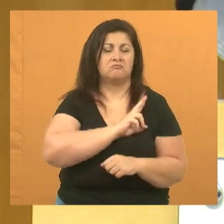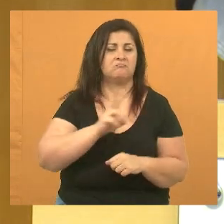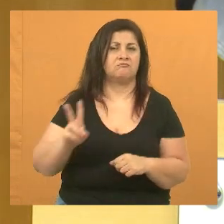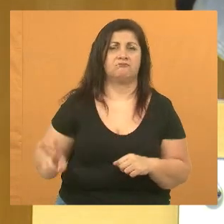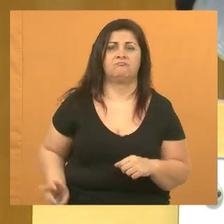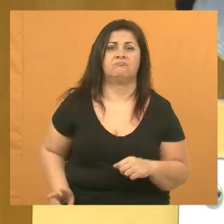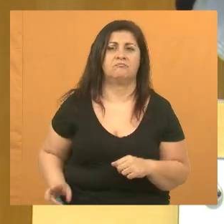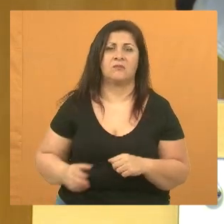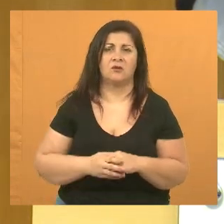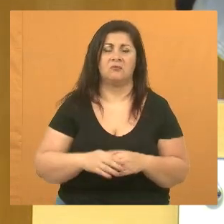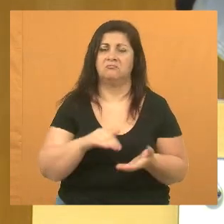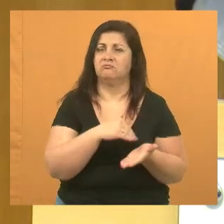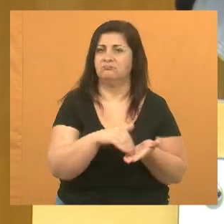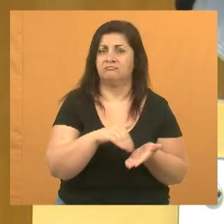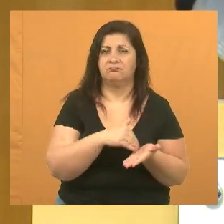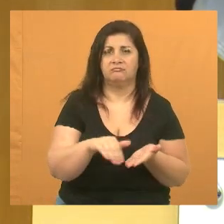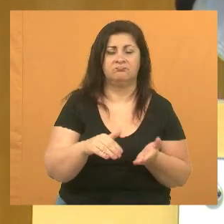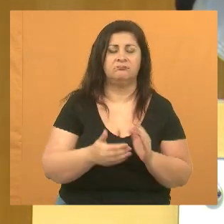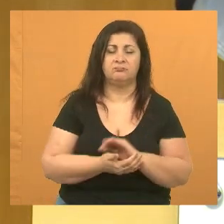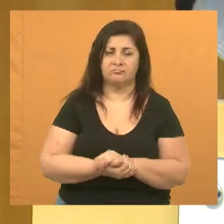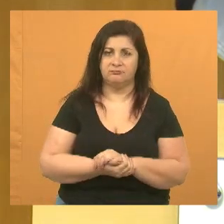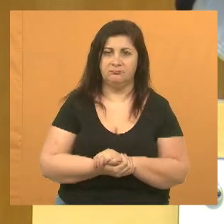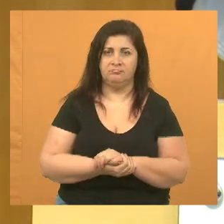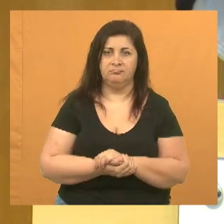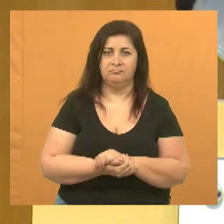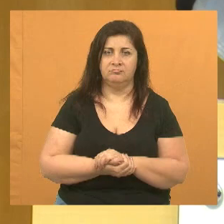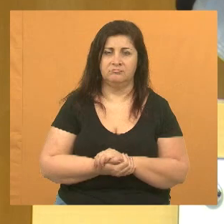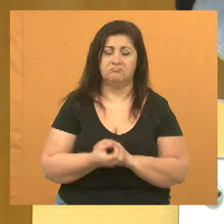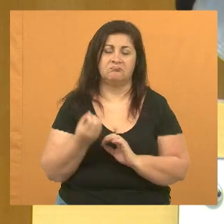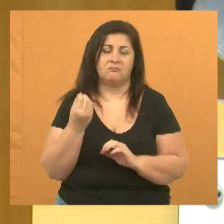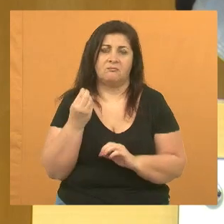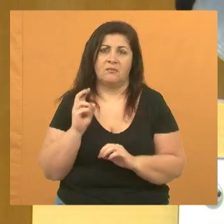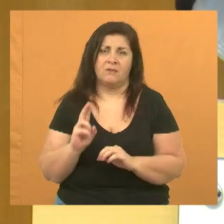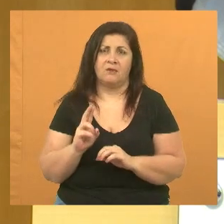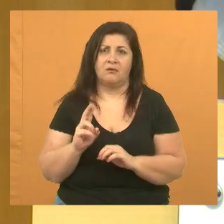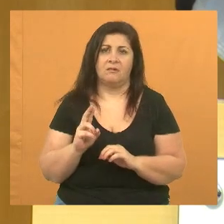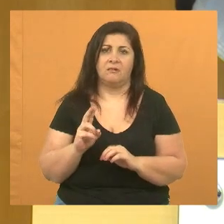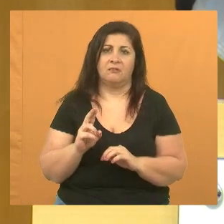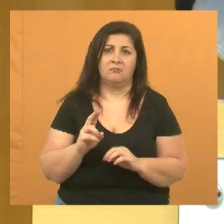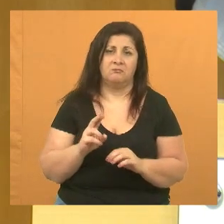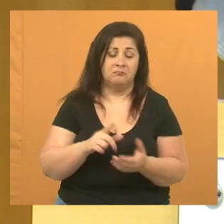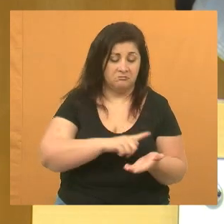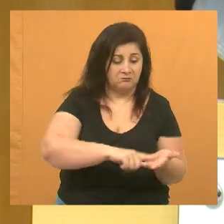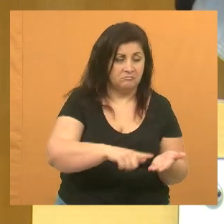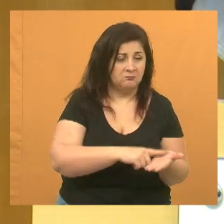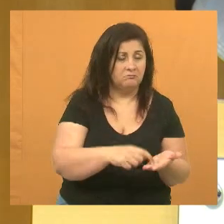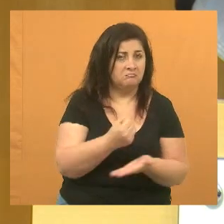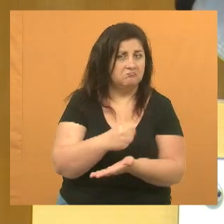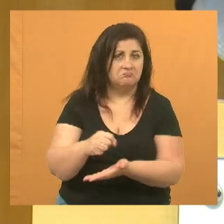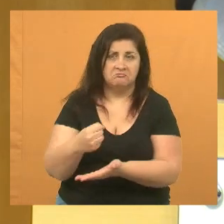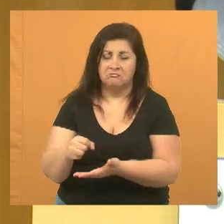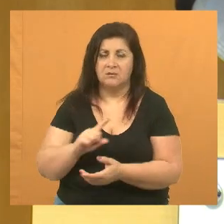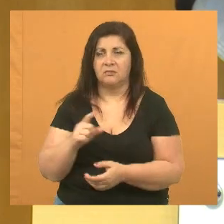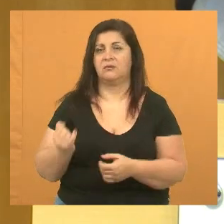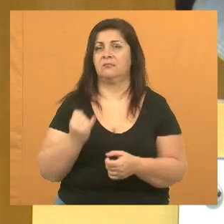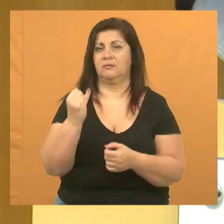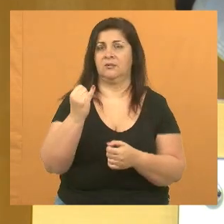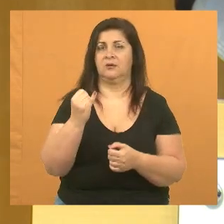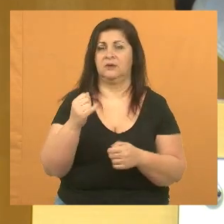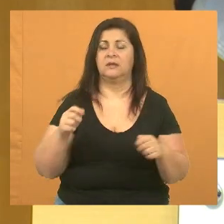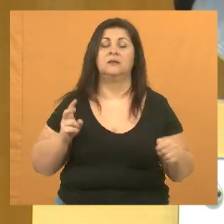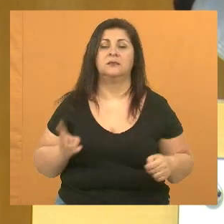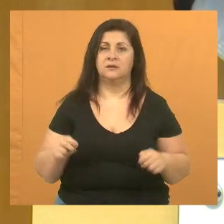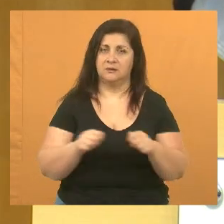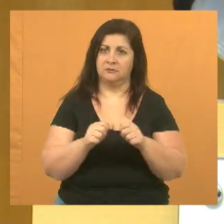vereador, secretária, ou limpando o chão, não importa, a gente tem que fazer o